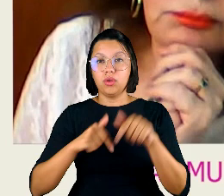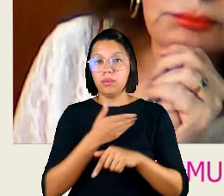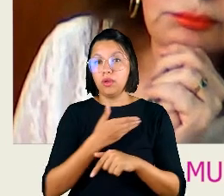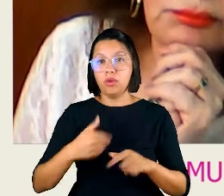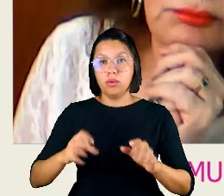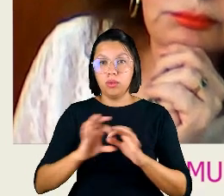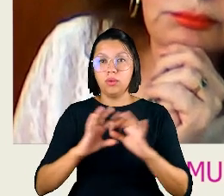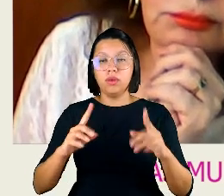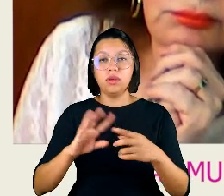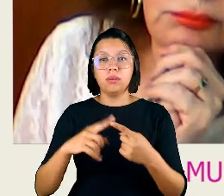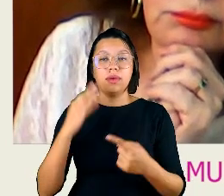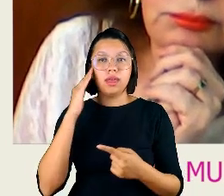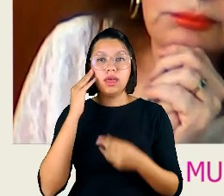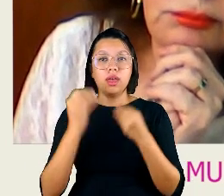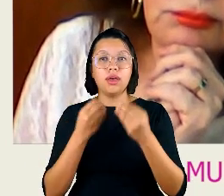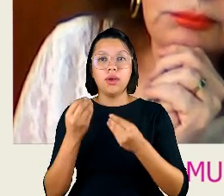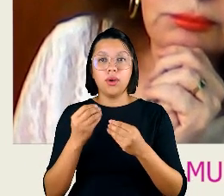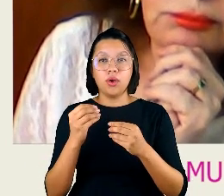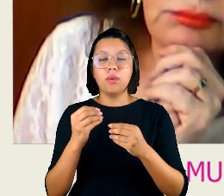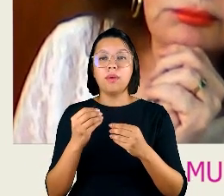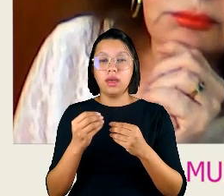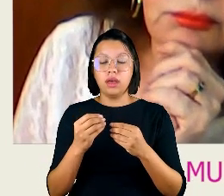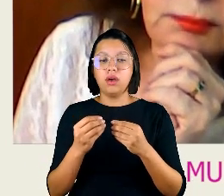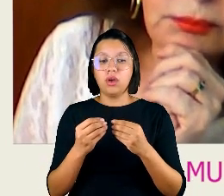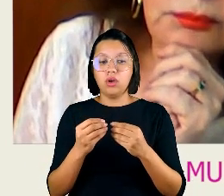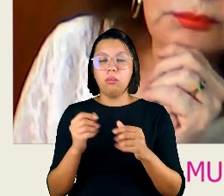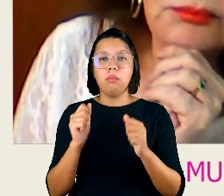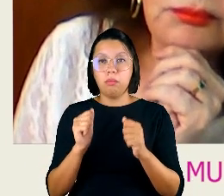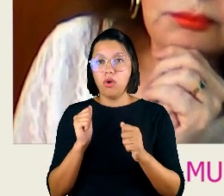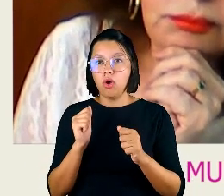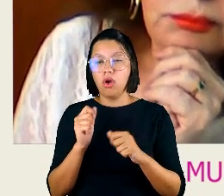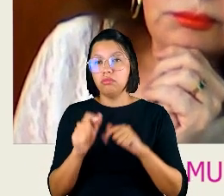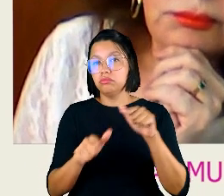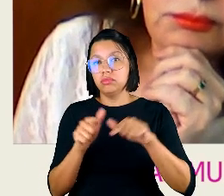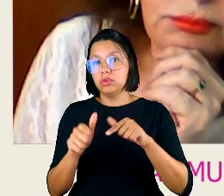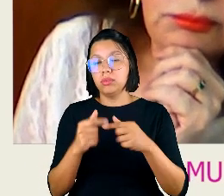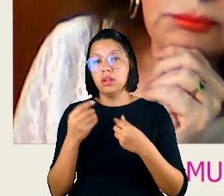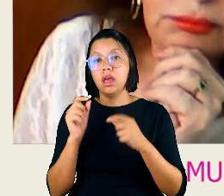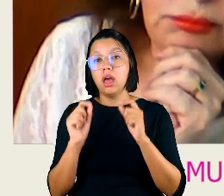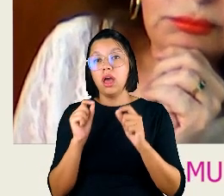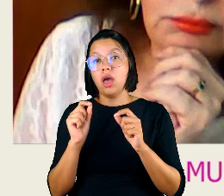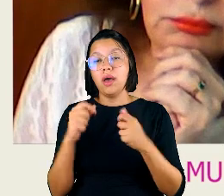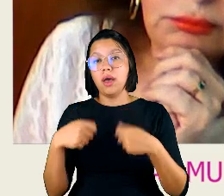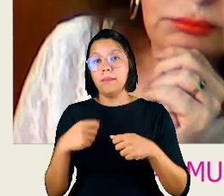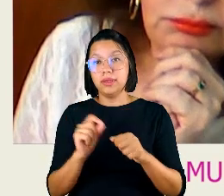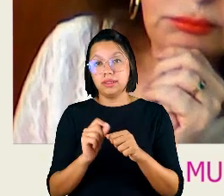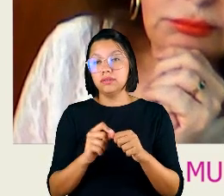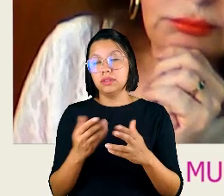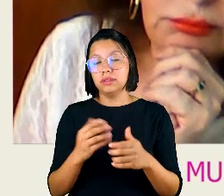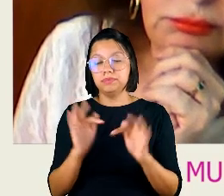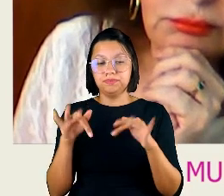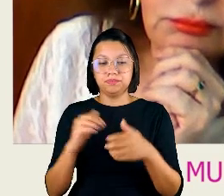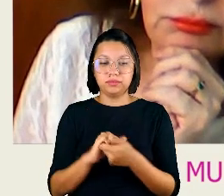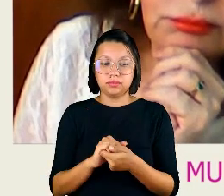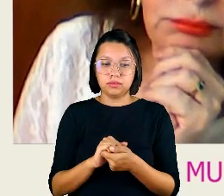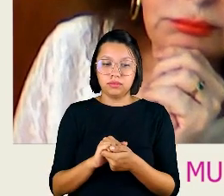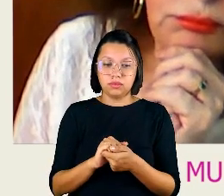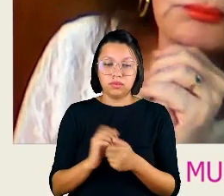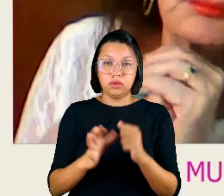essa rede pode atuar, enfim, o que ela deve fazer, né? Enfim, o que está garantido na nossa